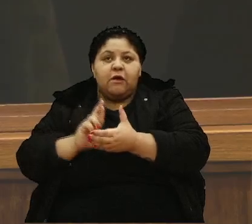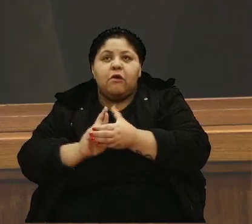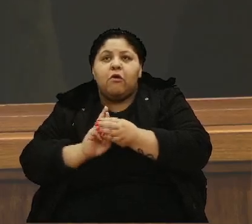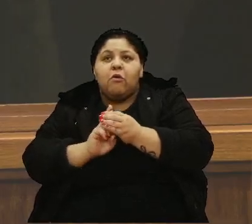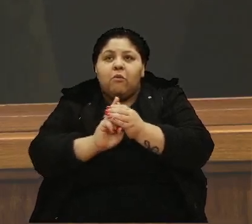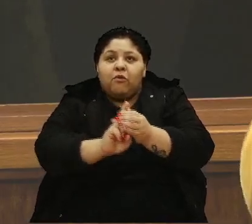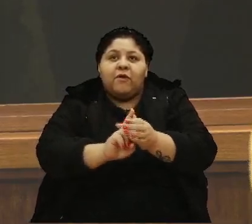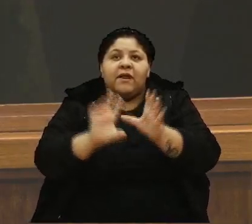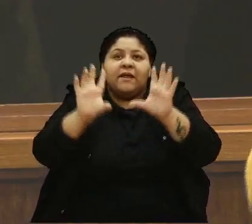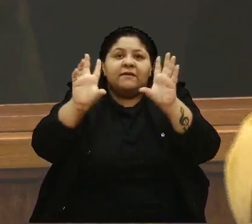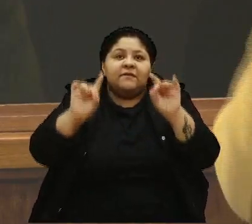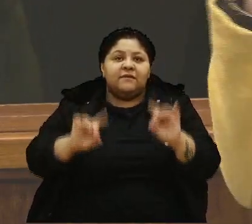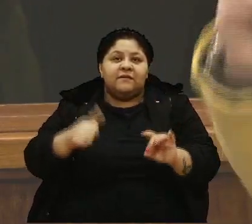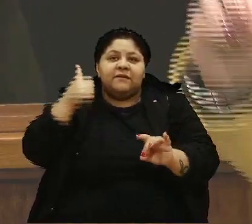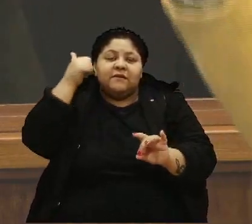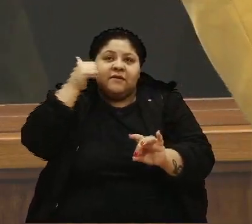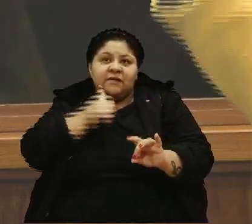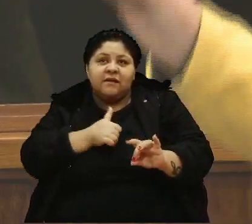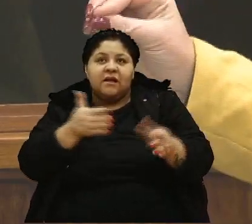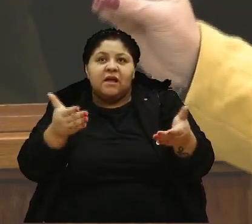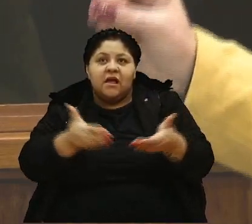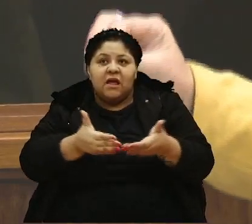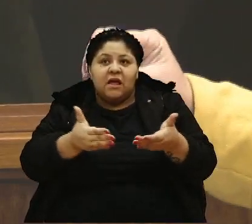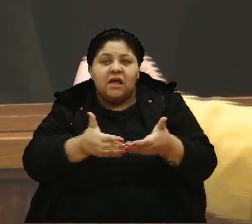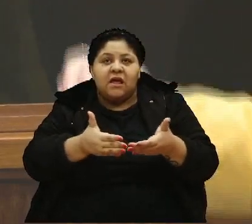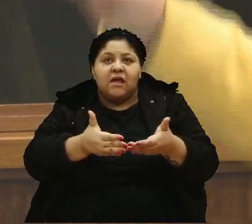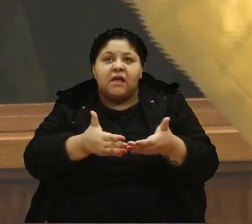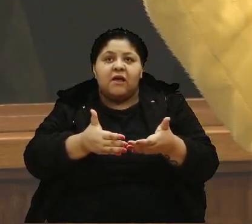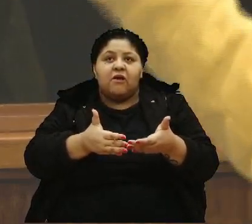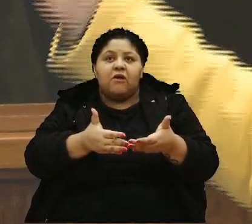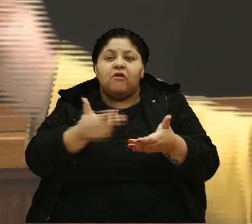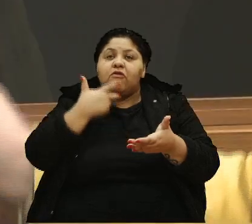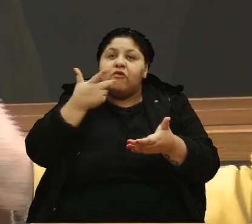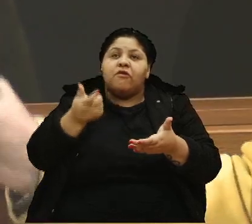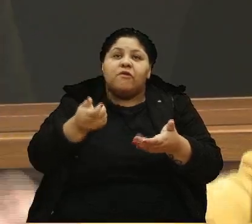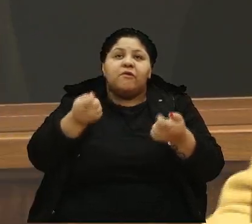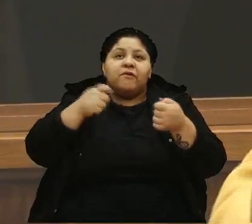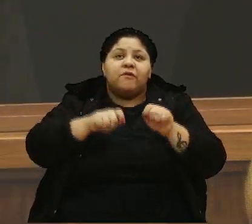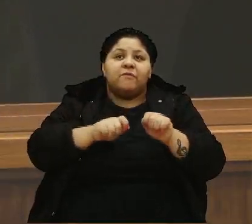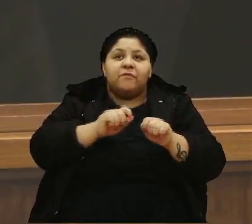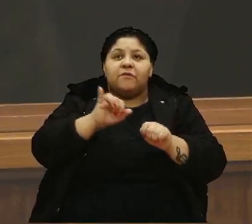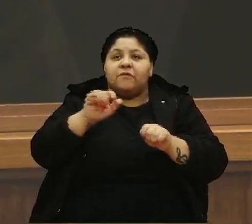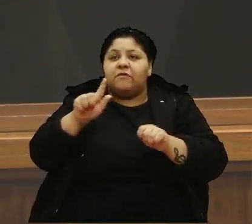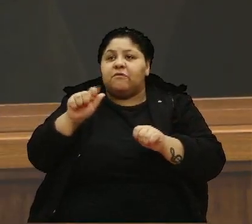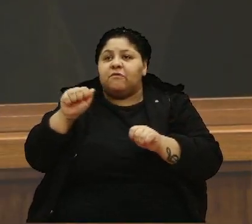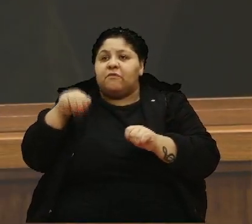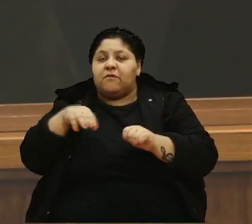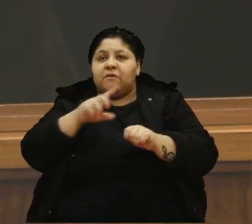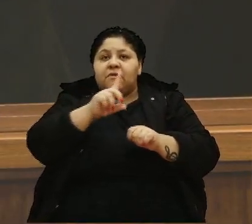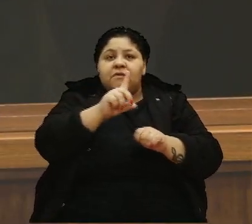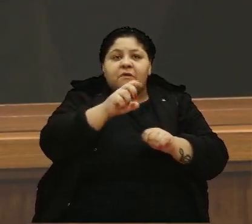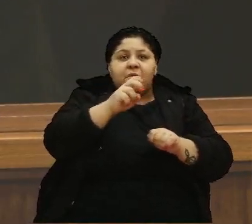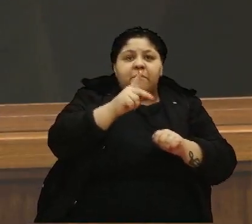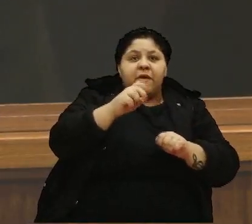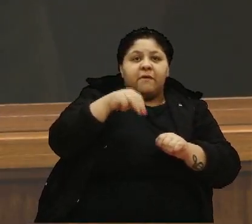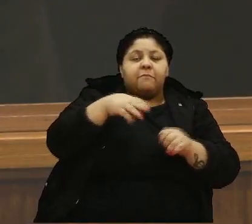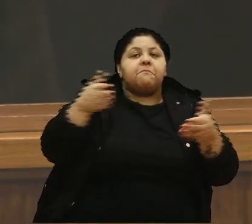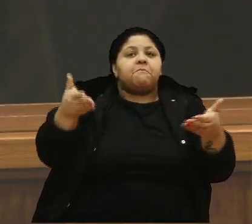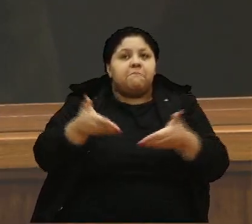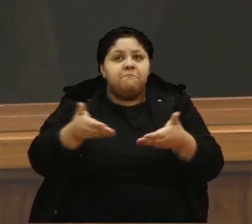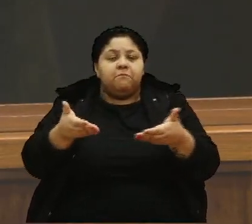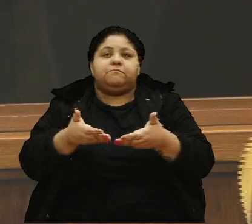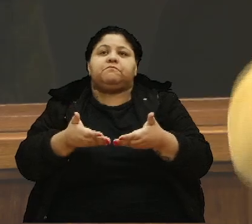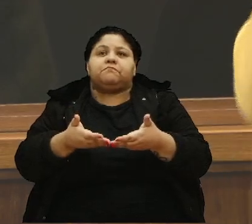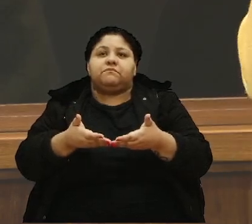eu botei ali, não precisa ir para o IGAN e para o DPM, porque já foi e já